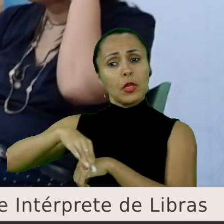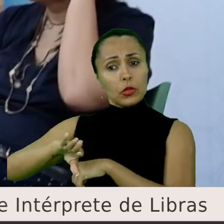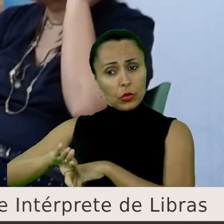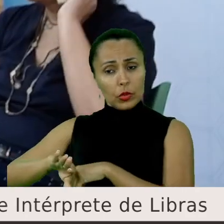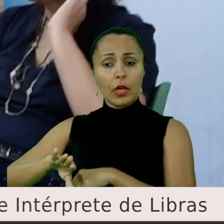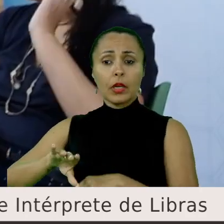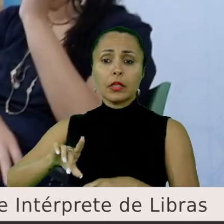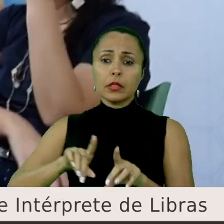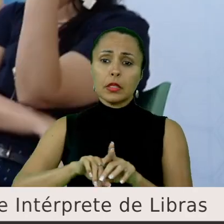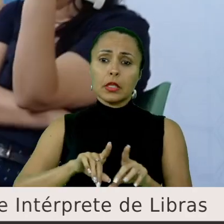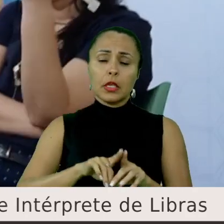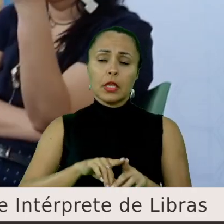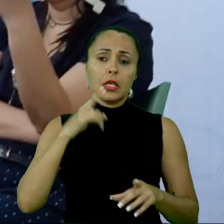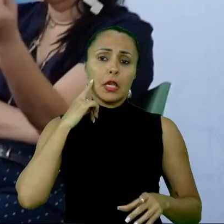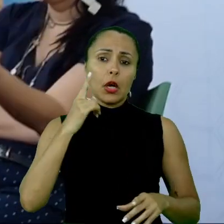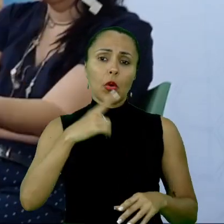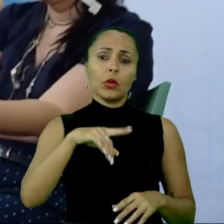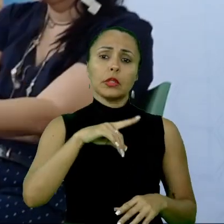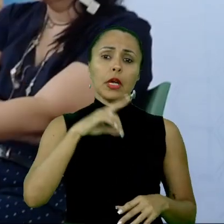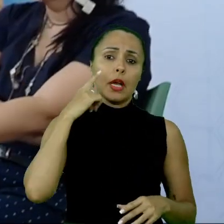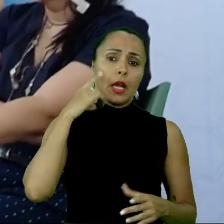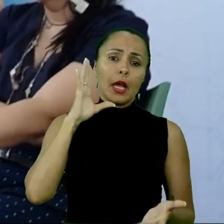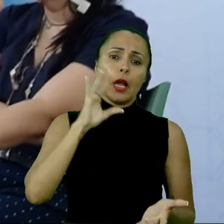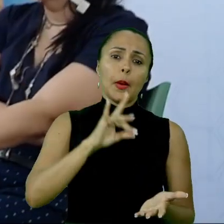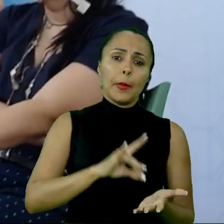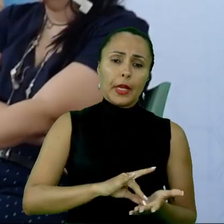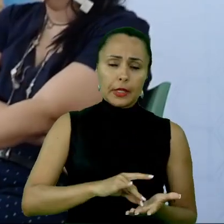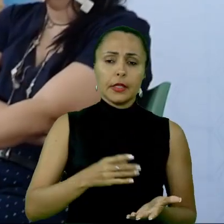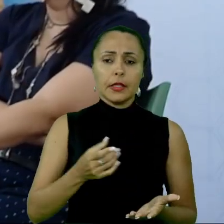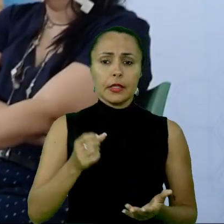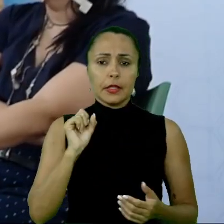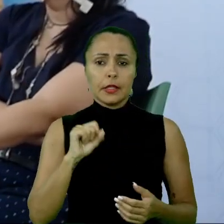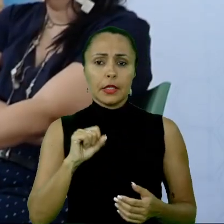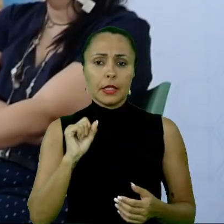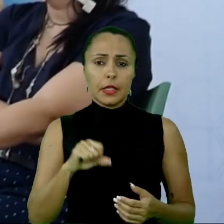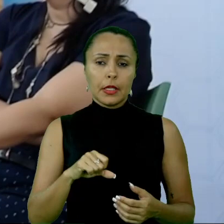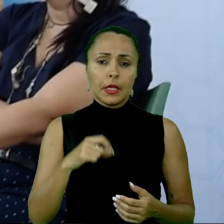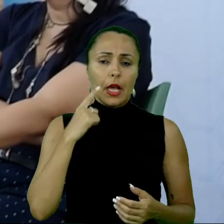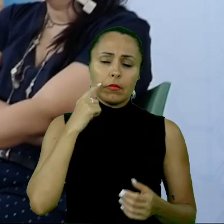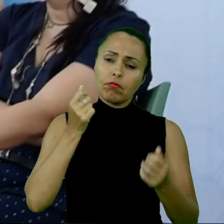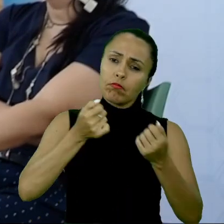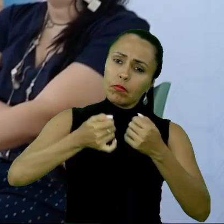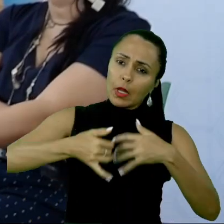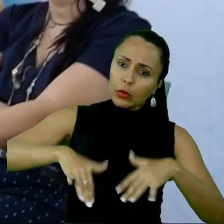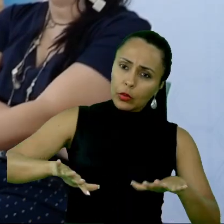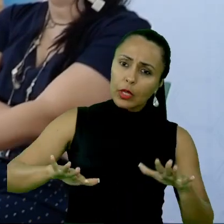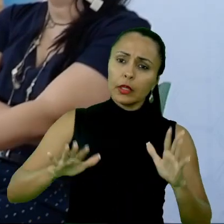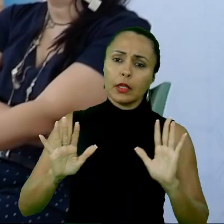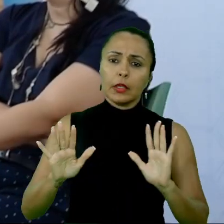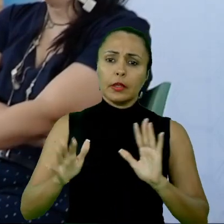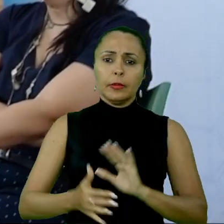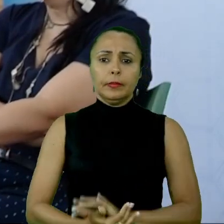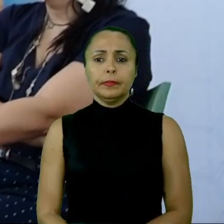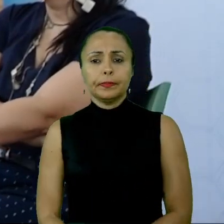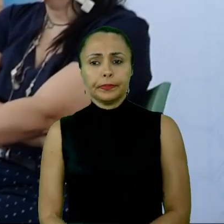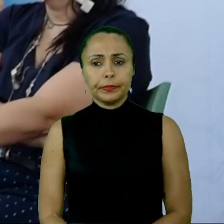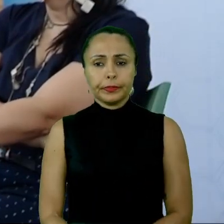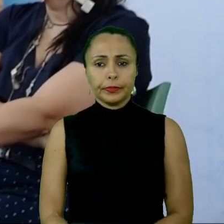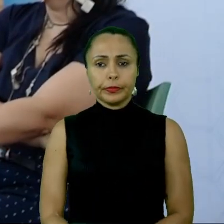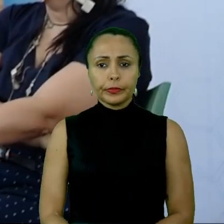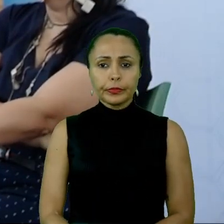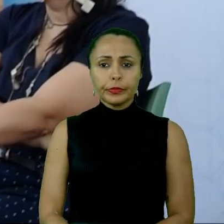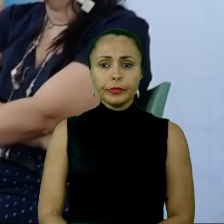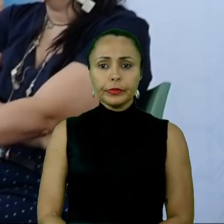a outra realmente é a autenticidade, né? A autoralidade, né? Você criar do zero. A linha é